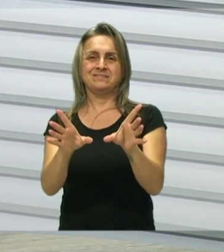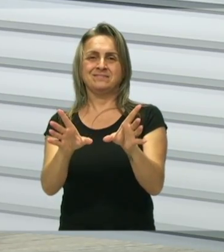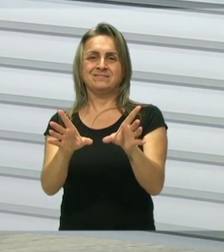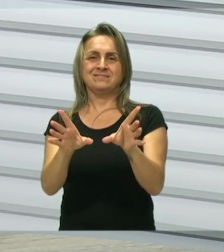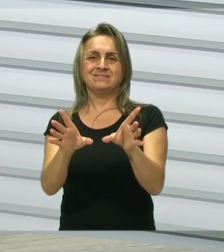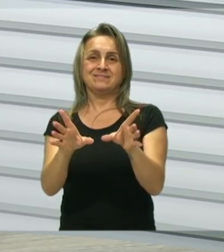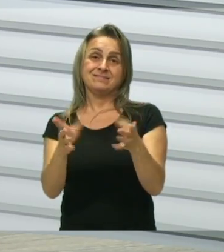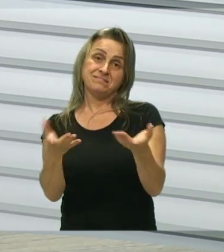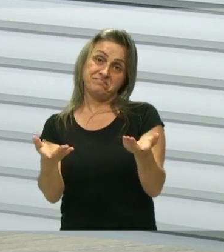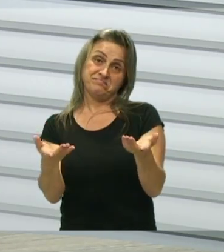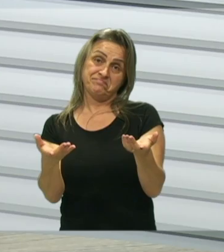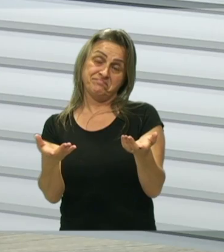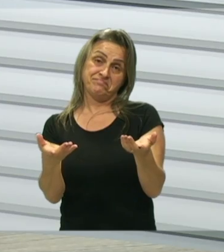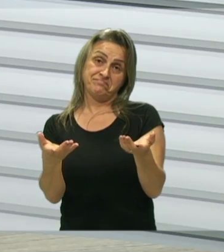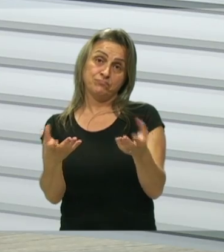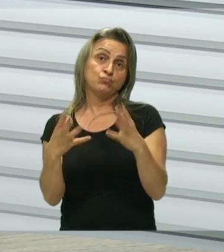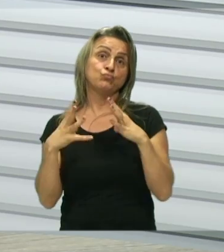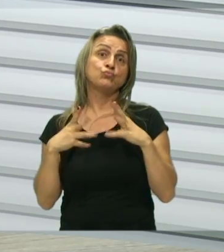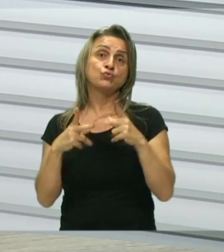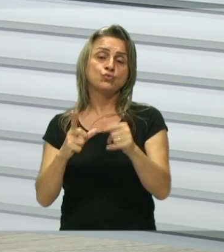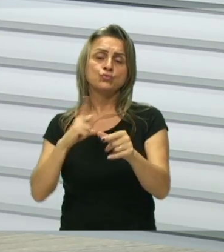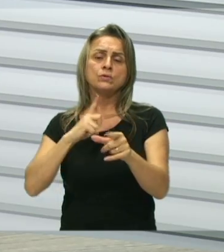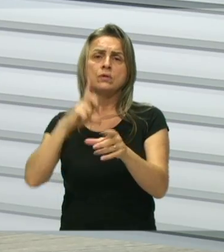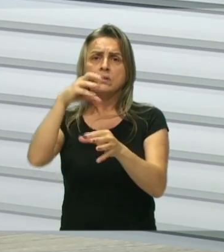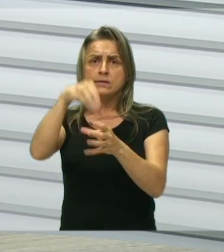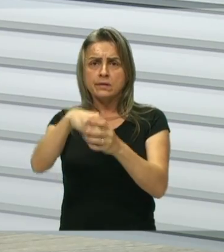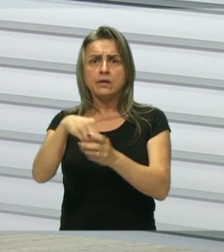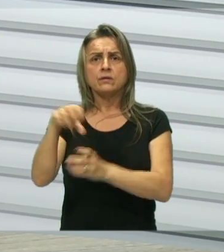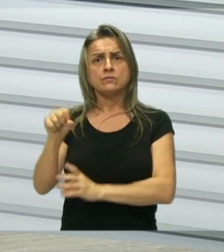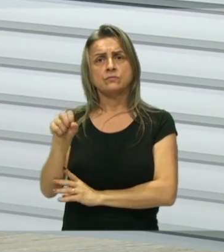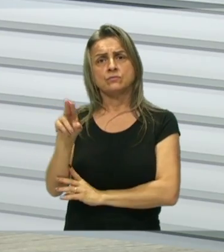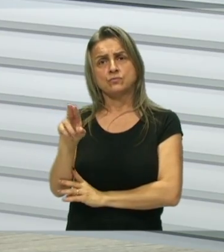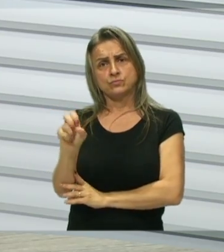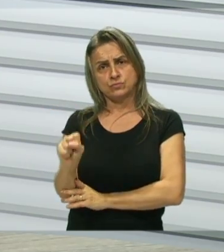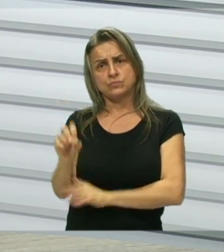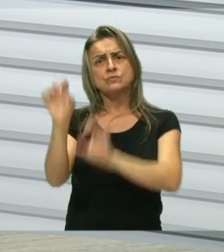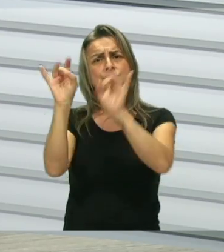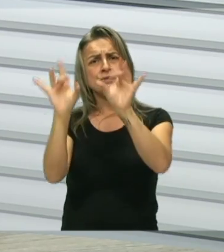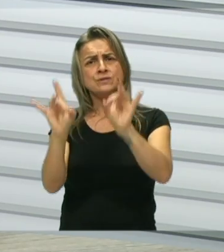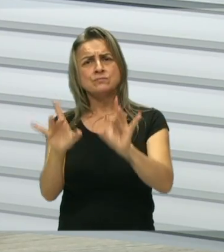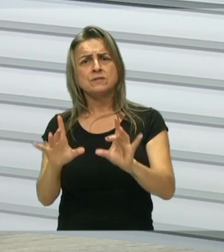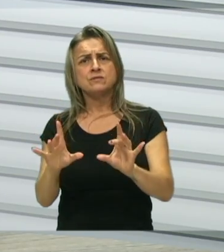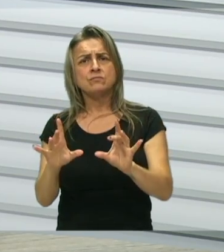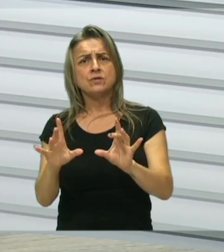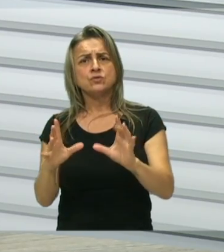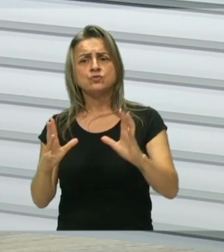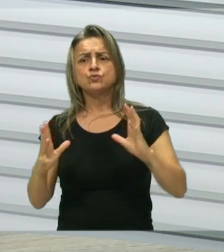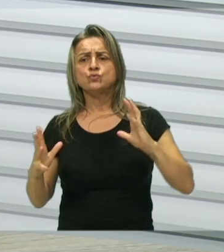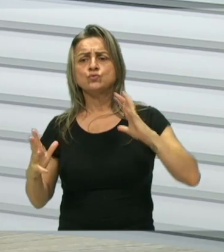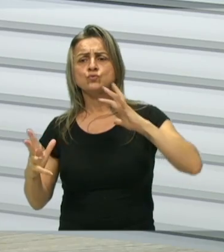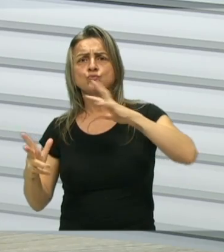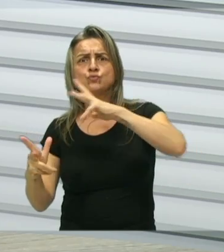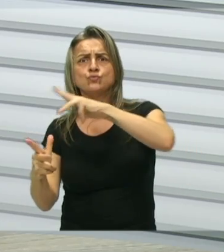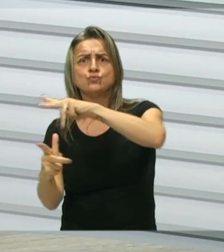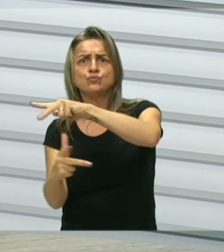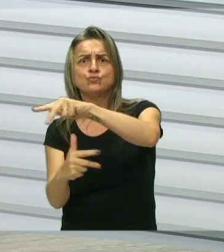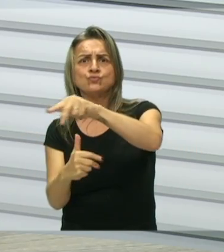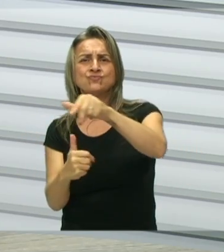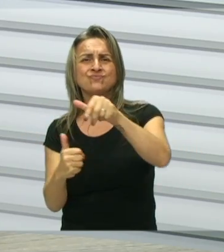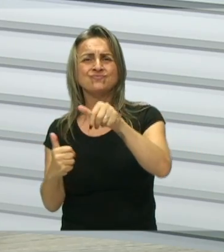As premissas do SUS, né? Especialmente a universalidade. Então, a universalidade já é a